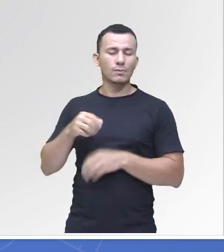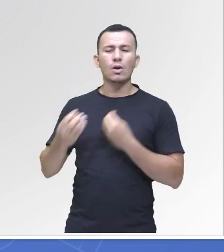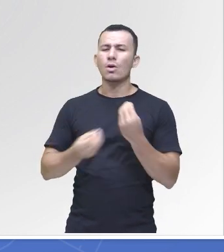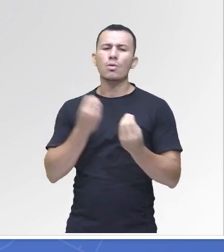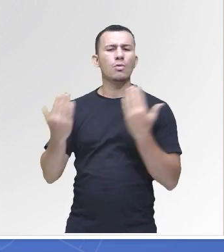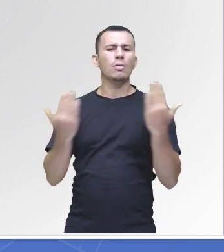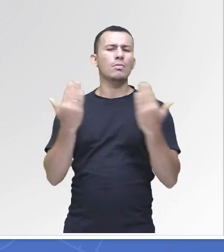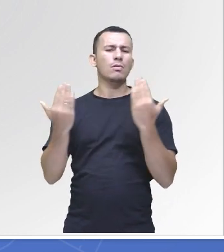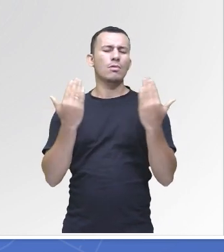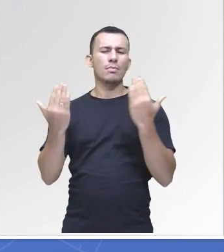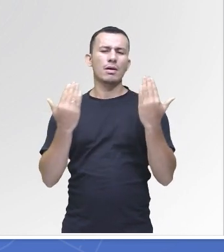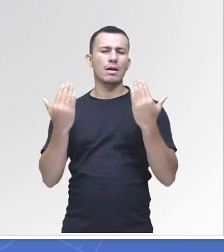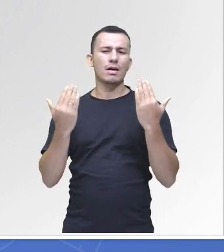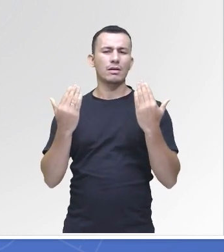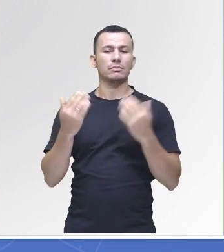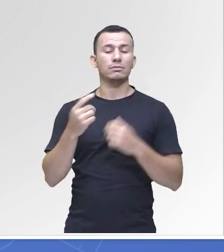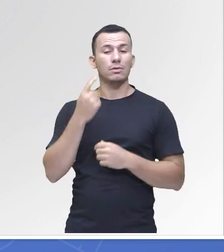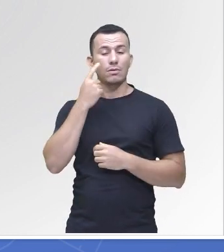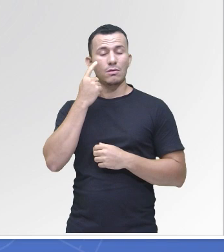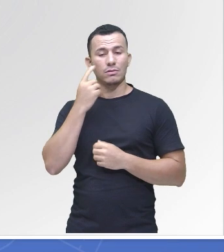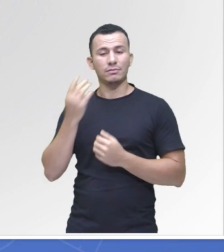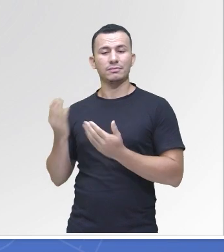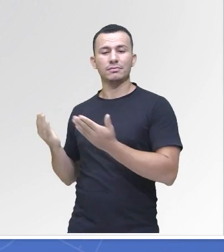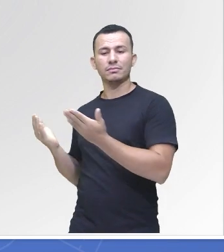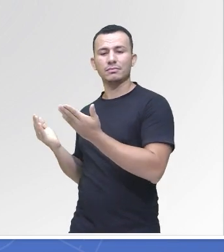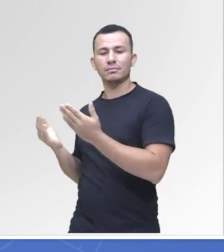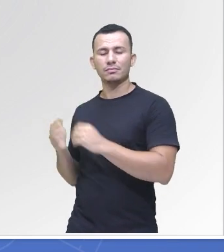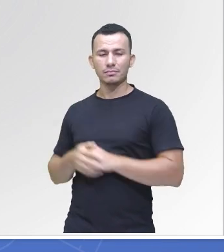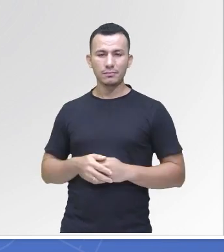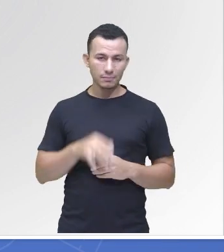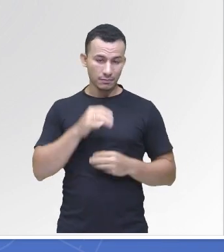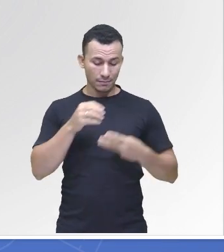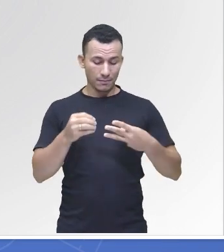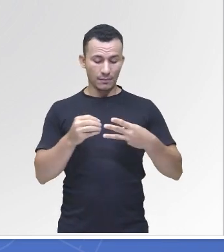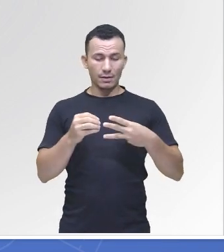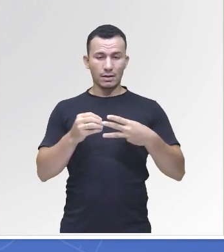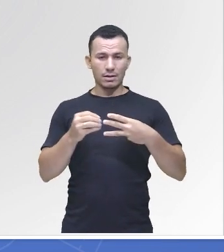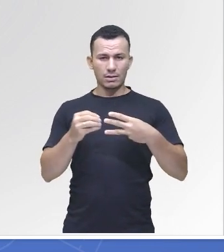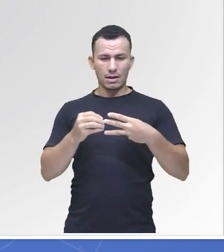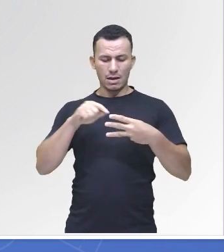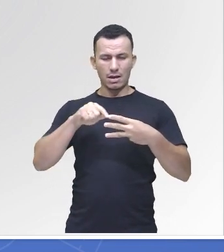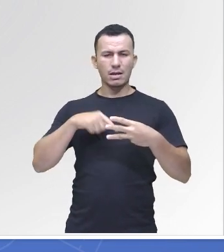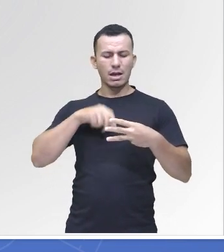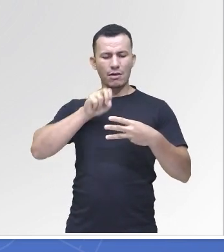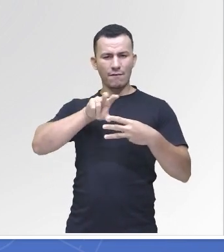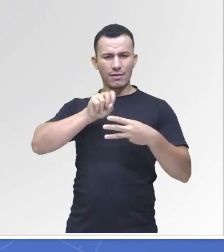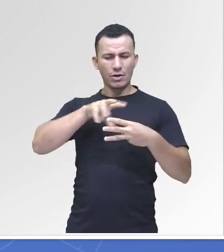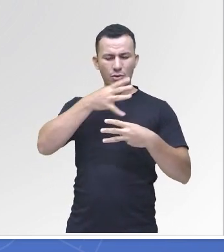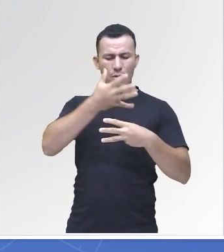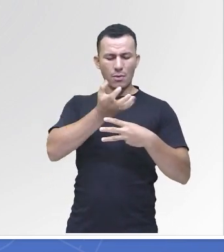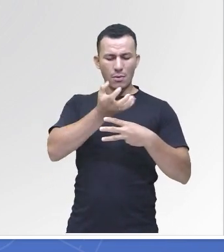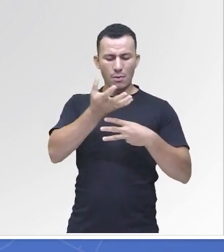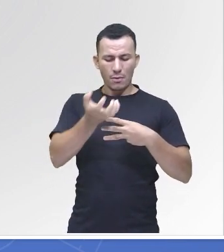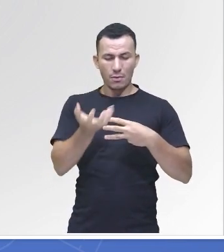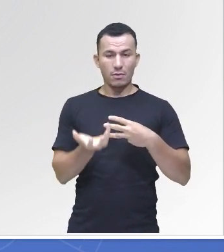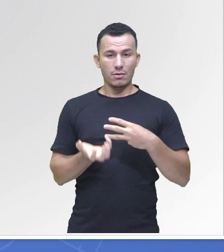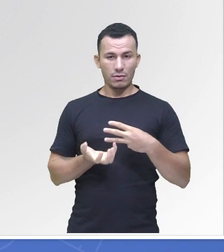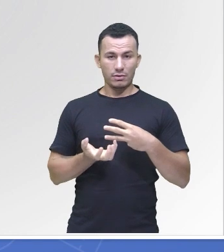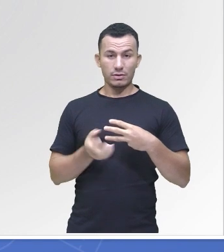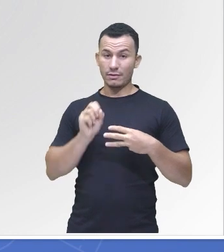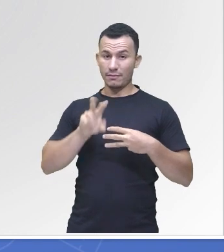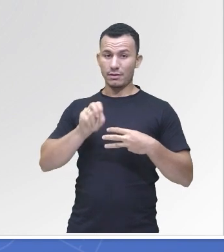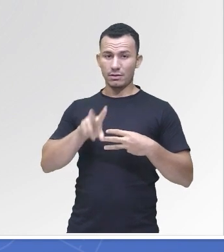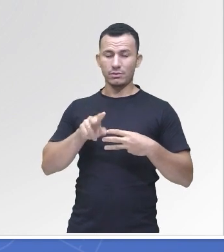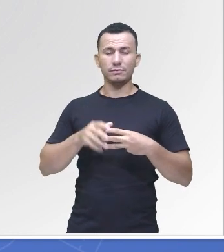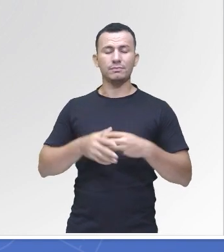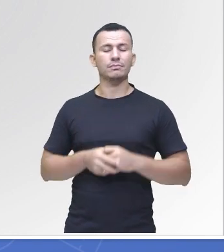a gente tem essa representação, que mostra para a gente aqui uma célula e vários vírus aqui, ao redor dessa